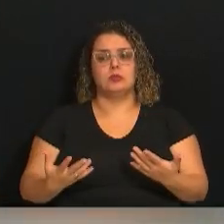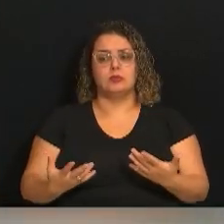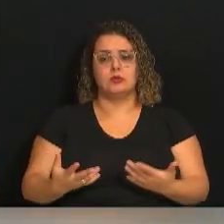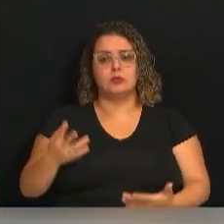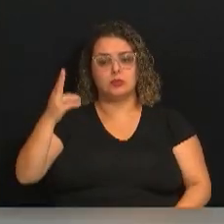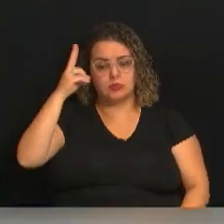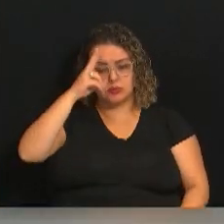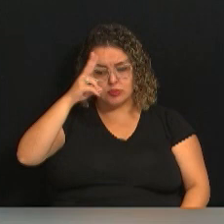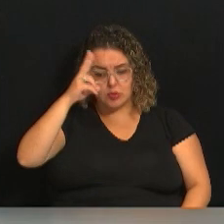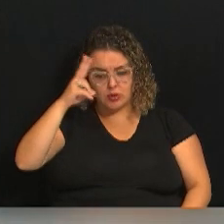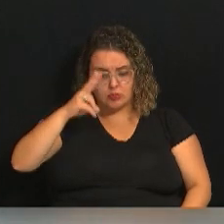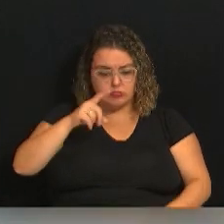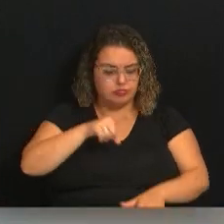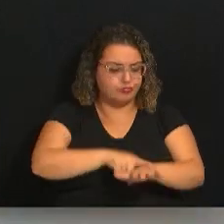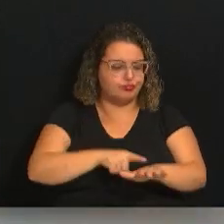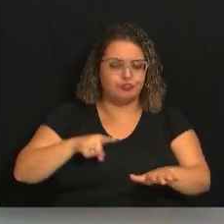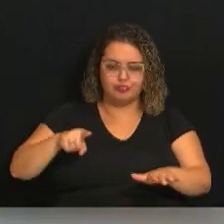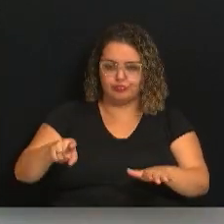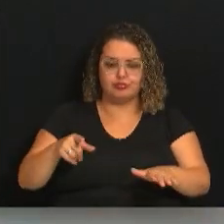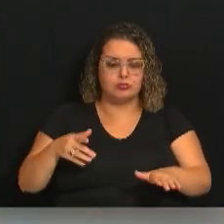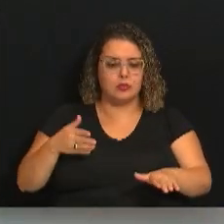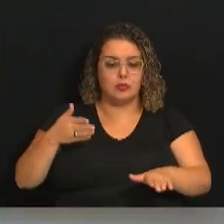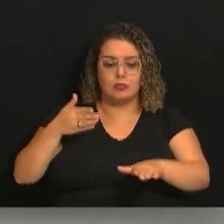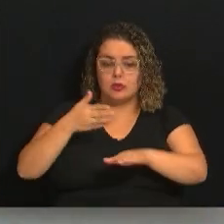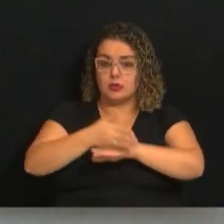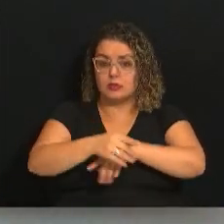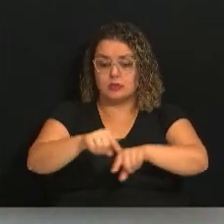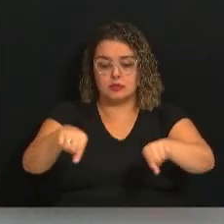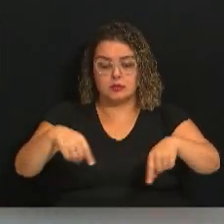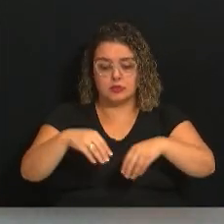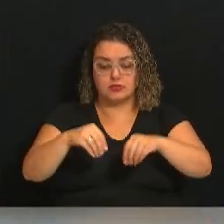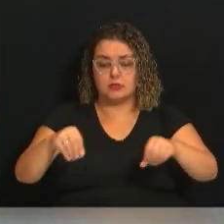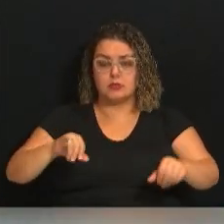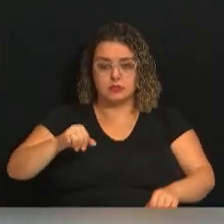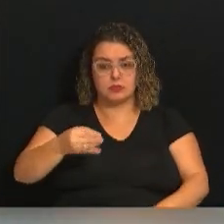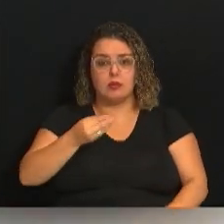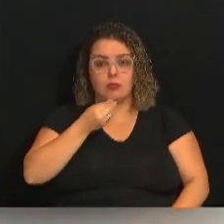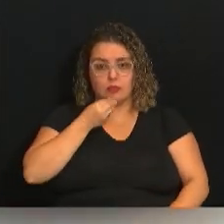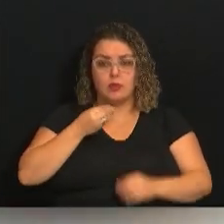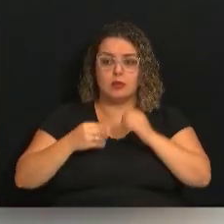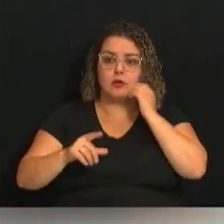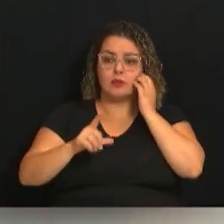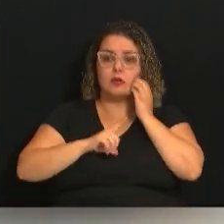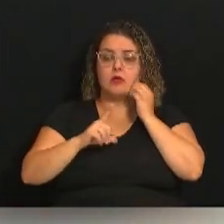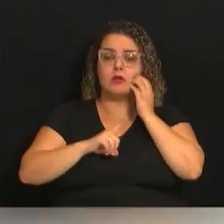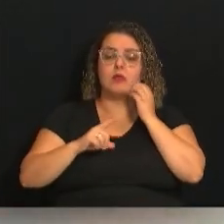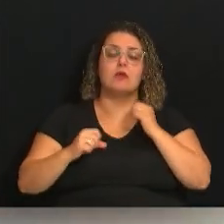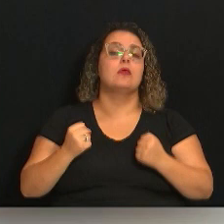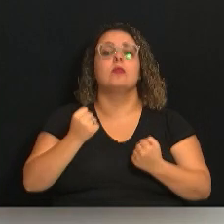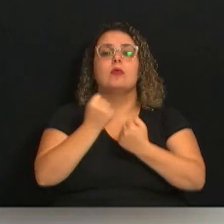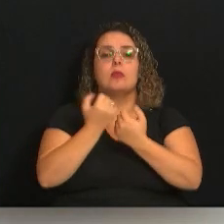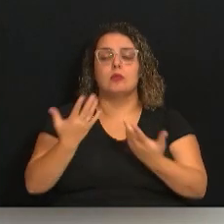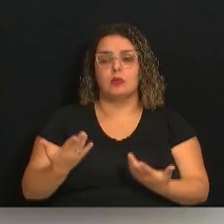excluídas do acesso, né, à terra e às oportunidades, e precisam ter aí nosso apoio. O problema